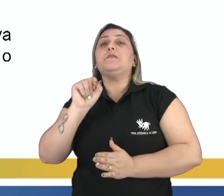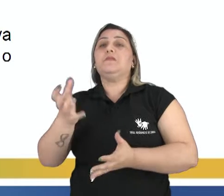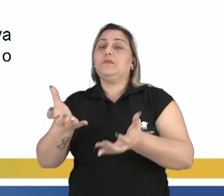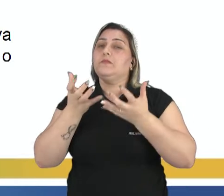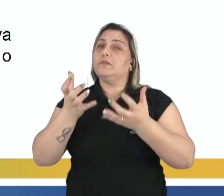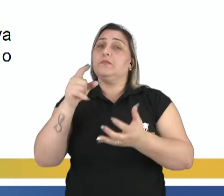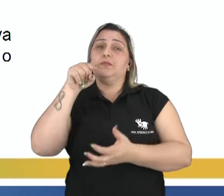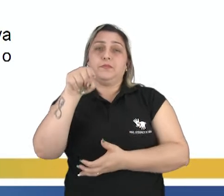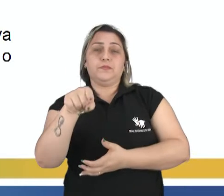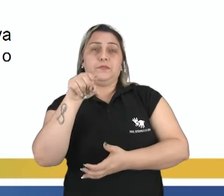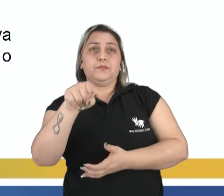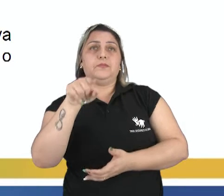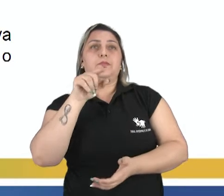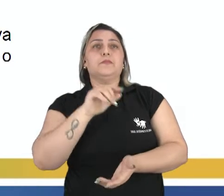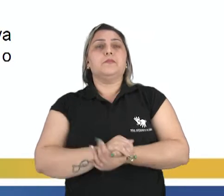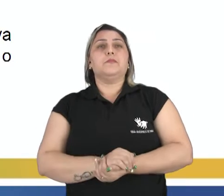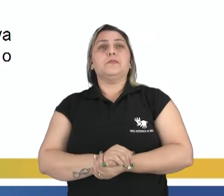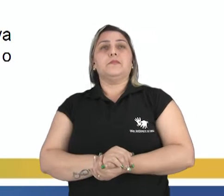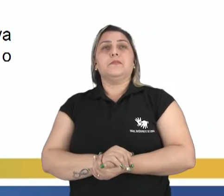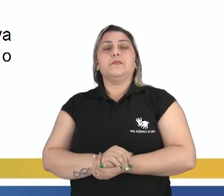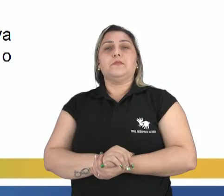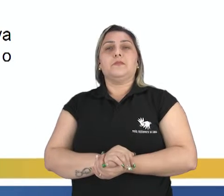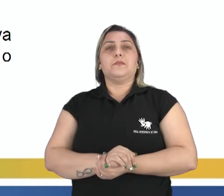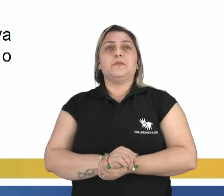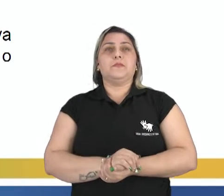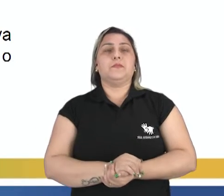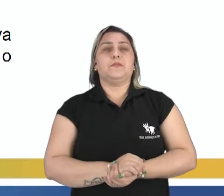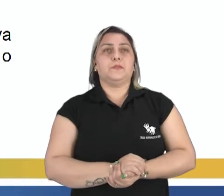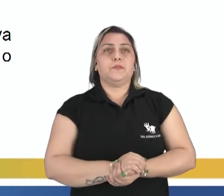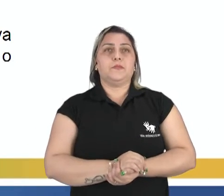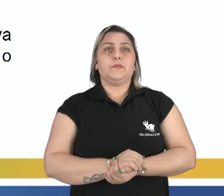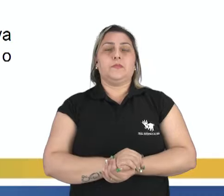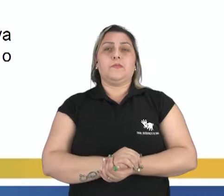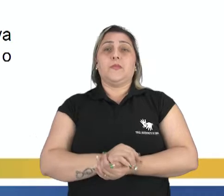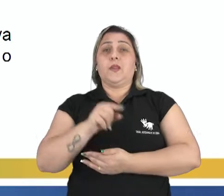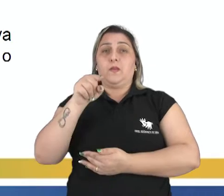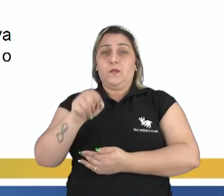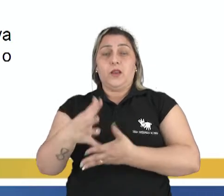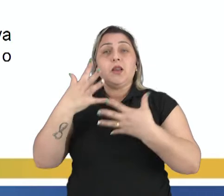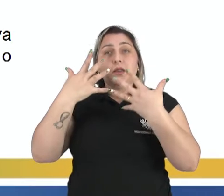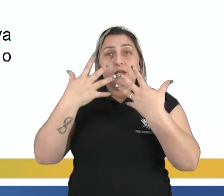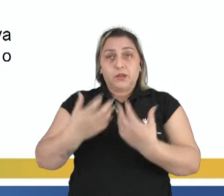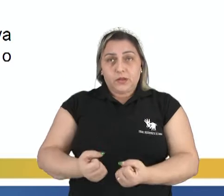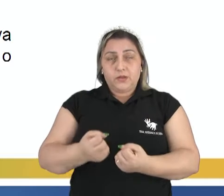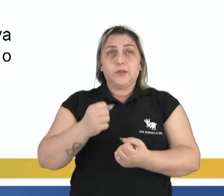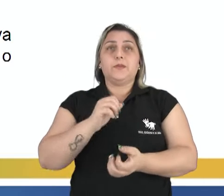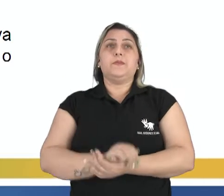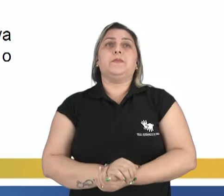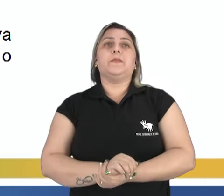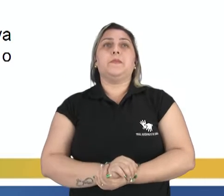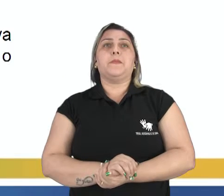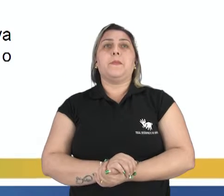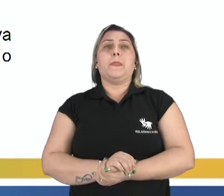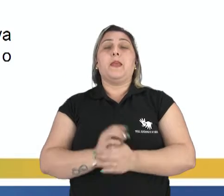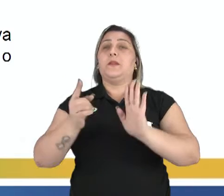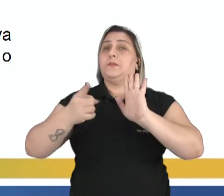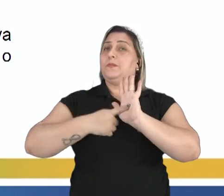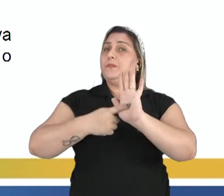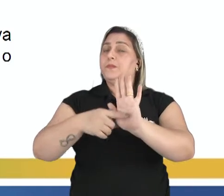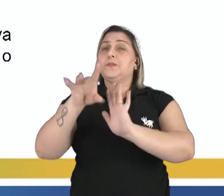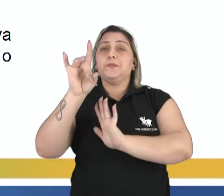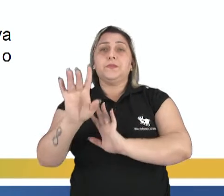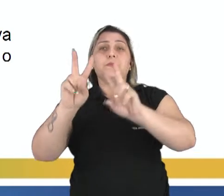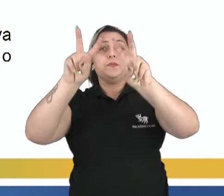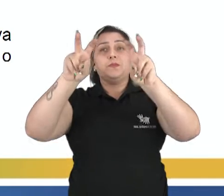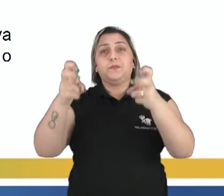você compre naquele momento, por exemplo, né, que você aceite ali. Ou então ele vai apresentar apenas o tema do que ele